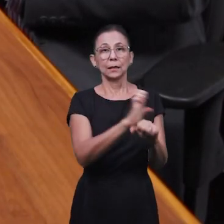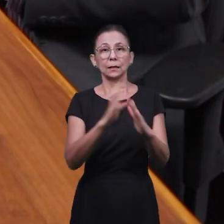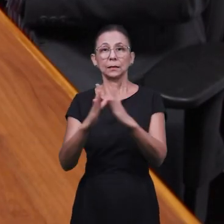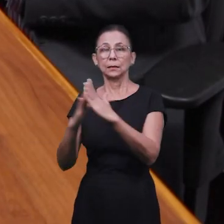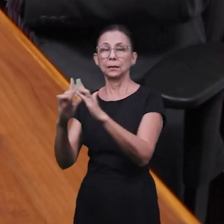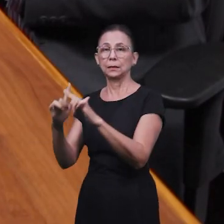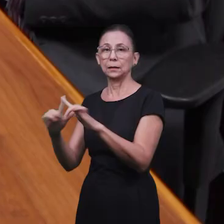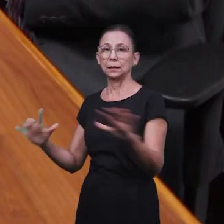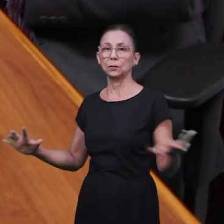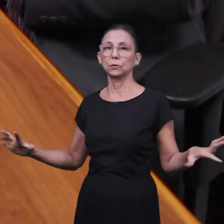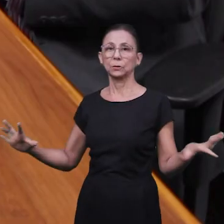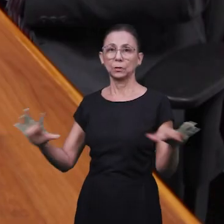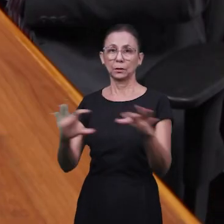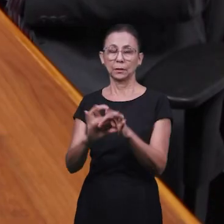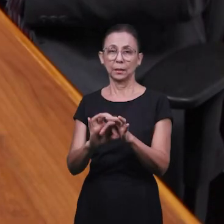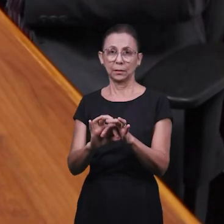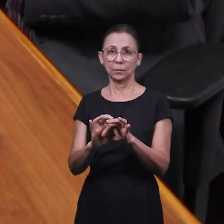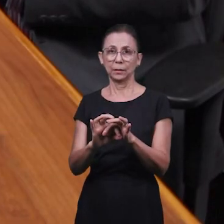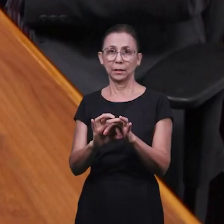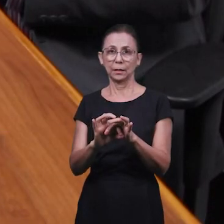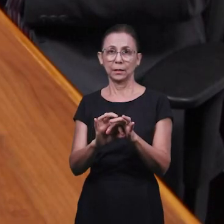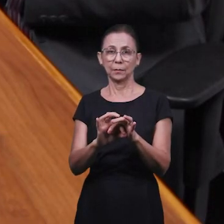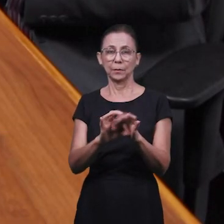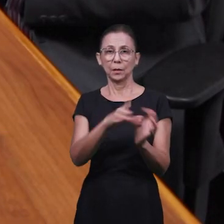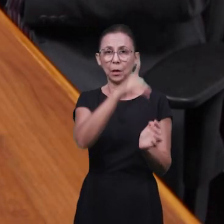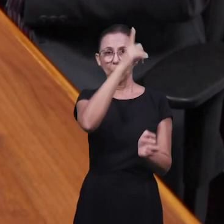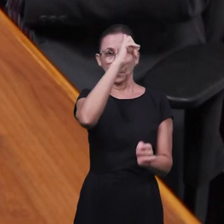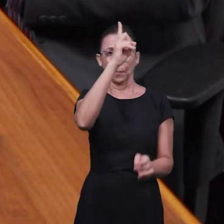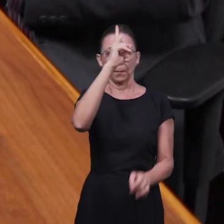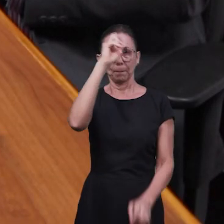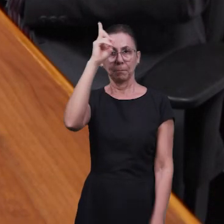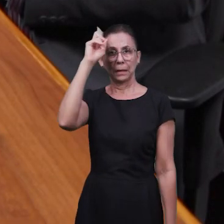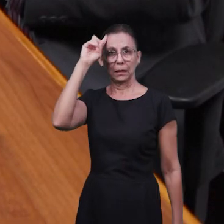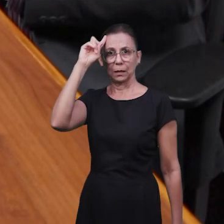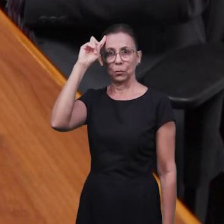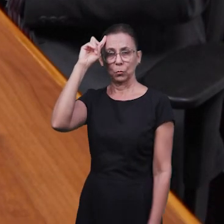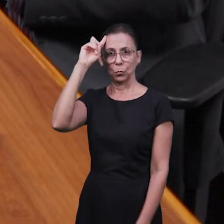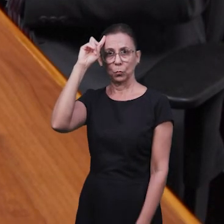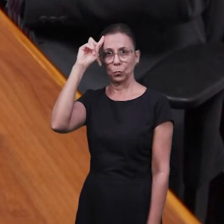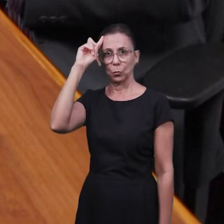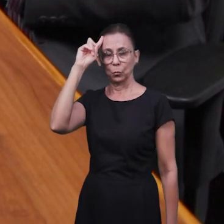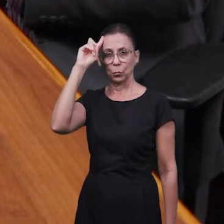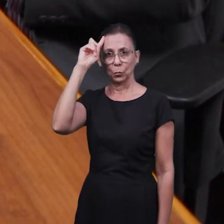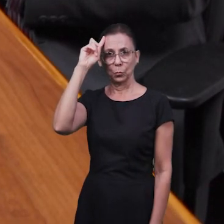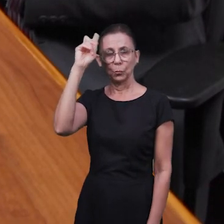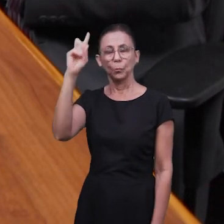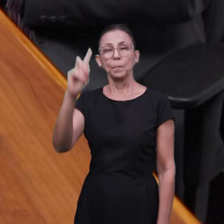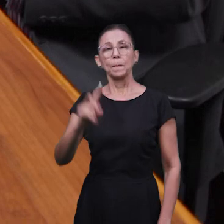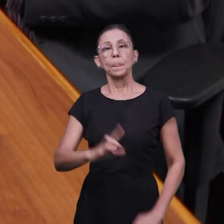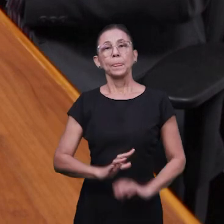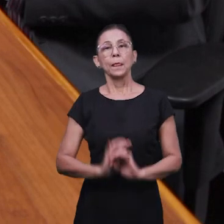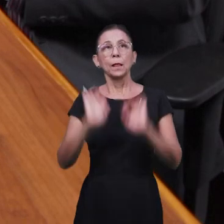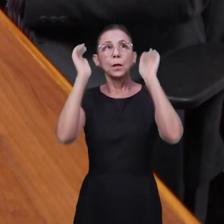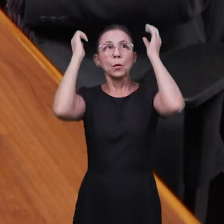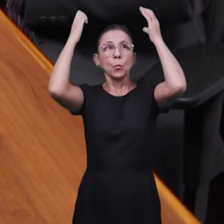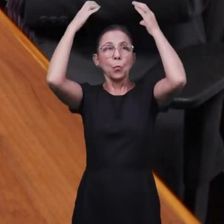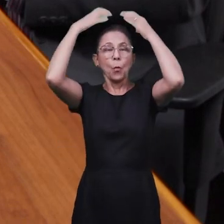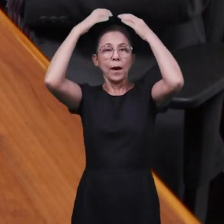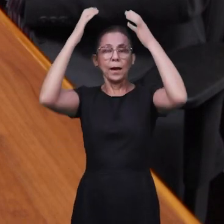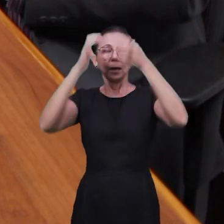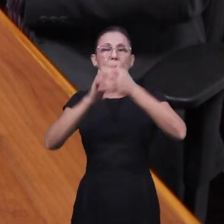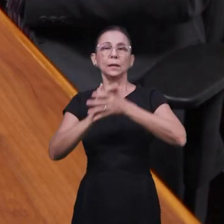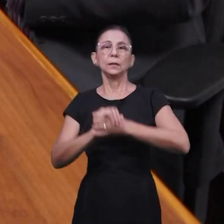igreja, através do Edito de Milão, e com o rei Constantino, que praticamente